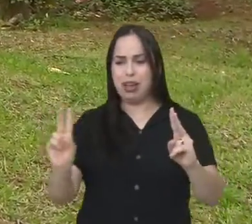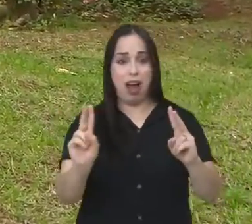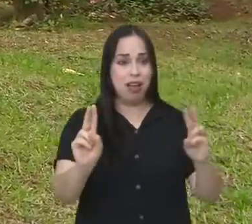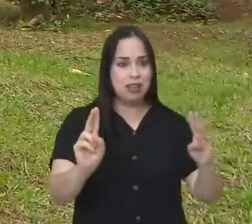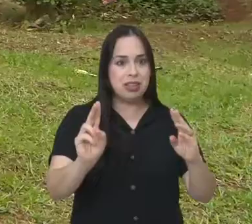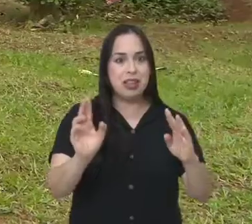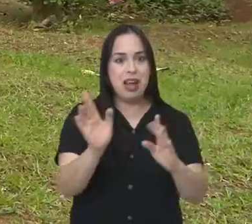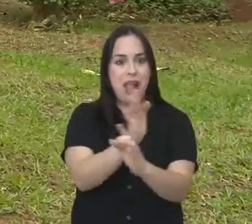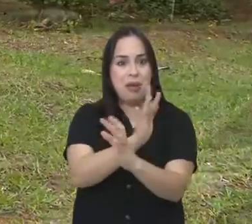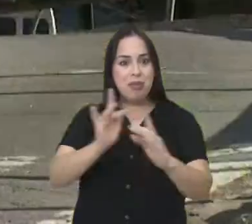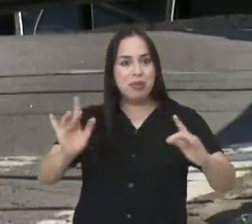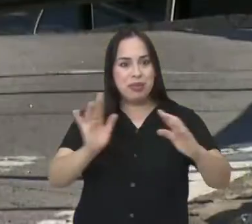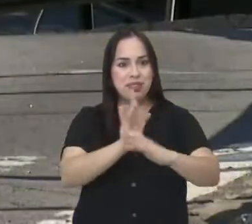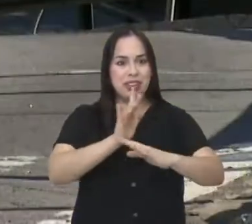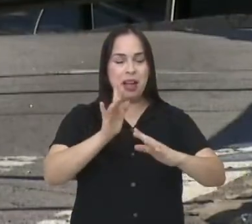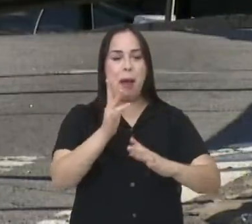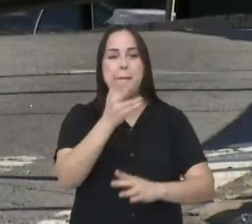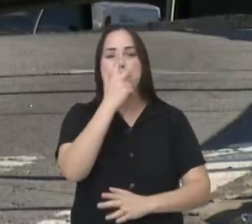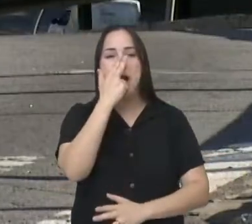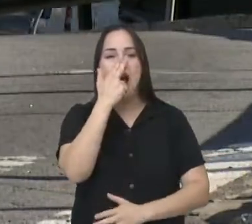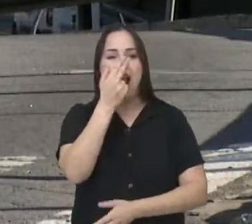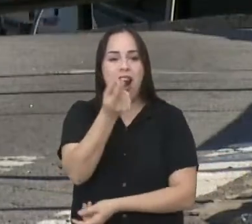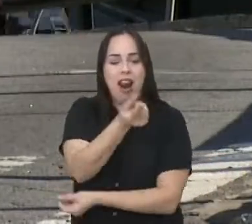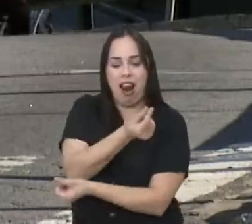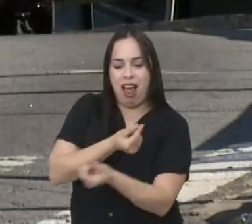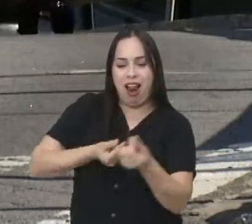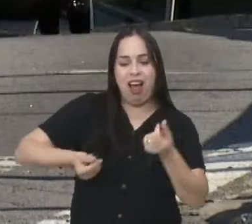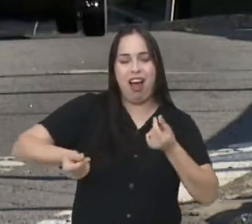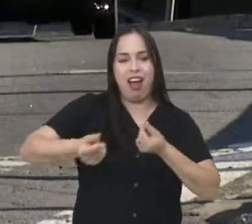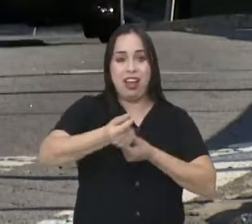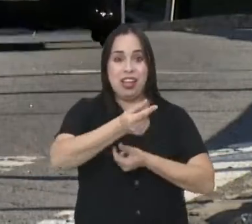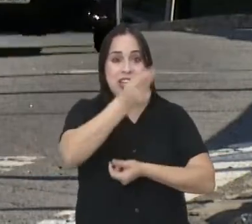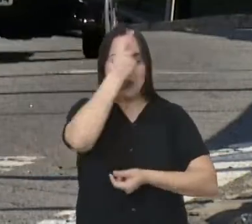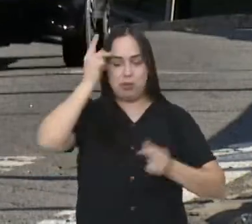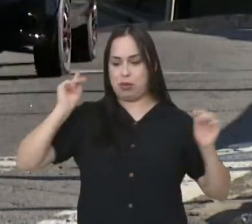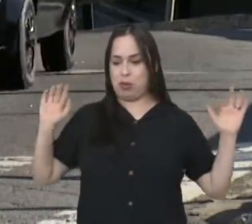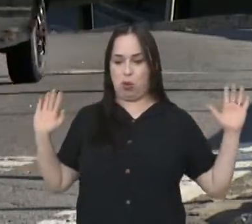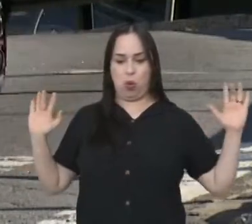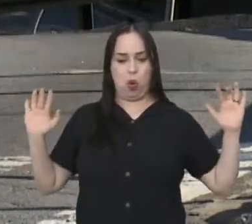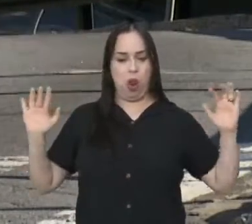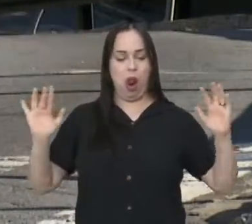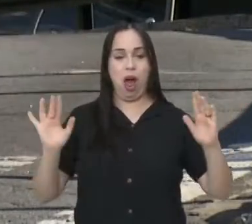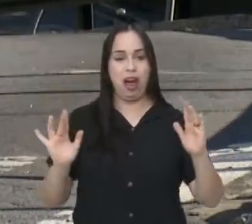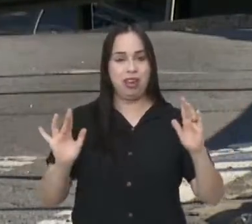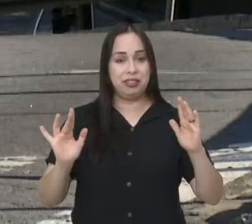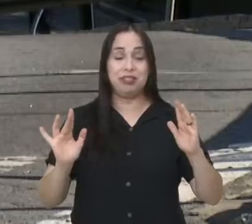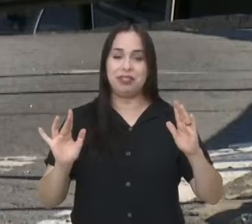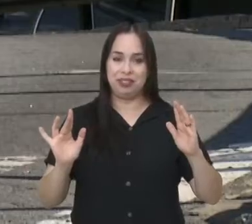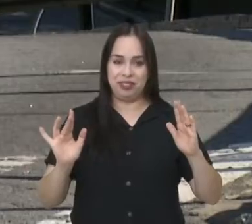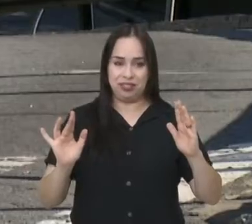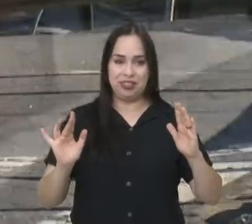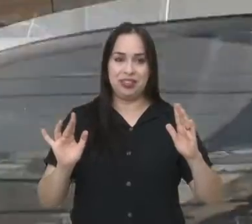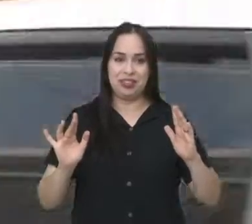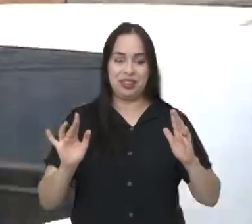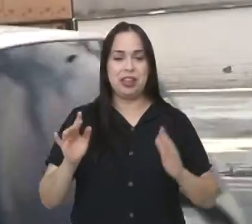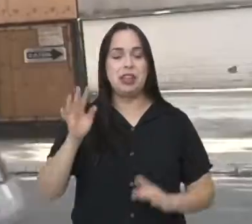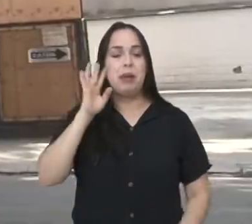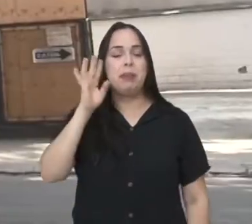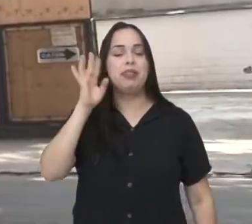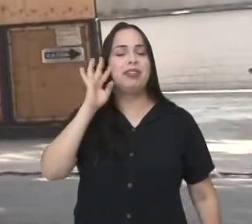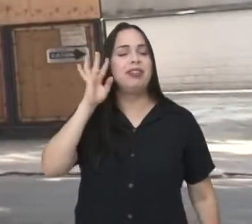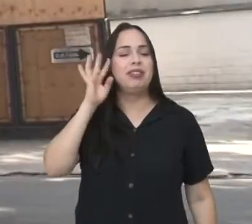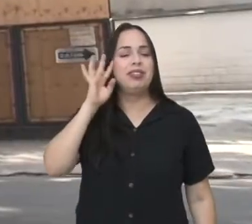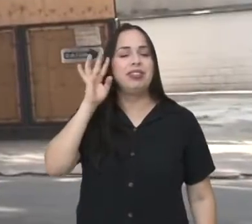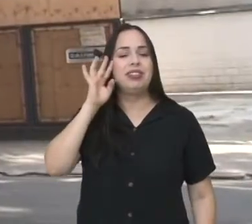fazendo São José dos Campos girar em torno do São Dimas. Porque você consegue... Você imagina que aqui no